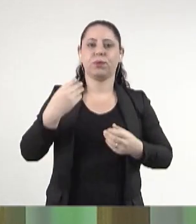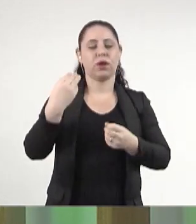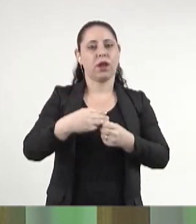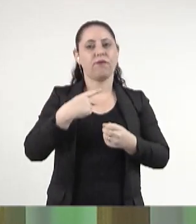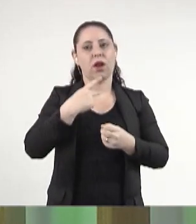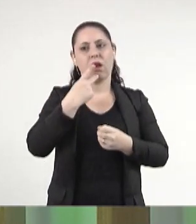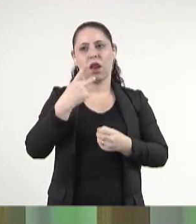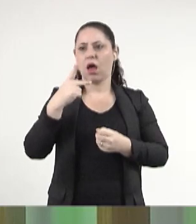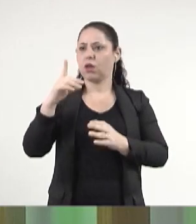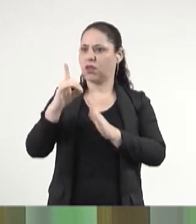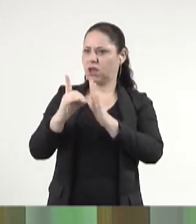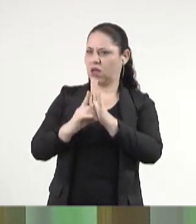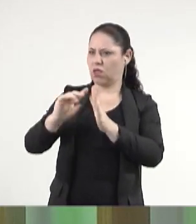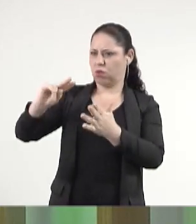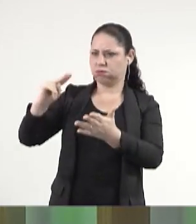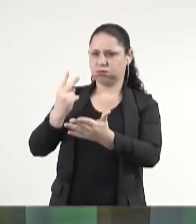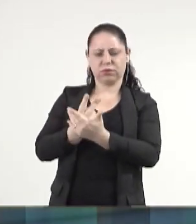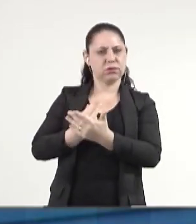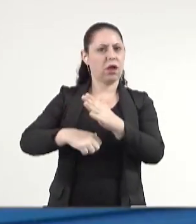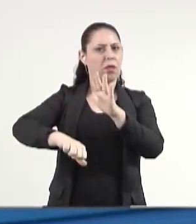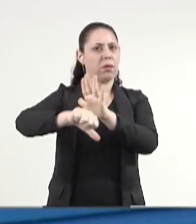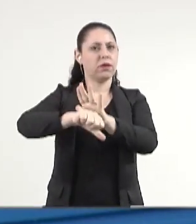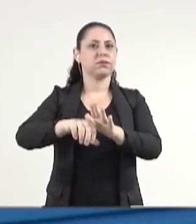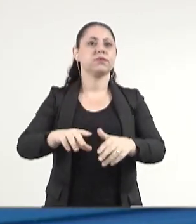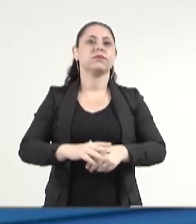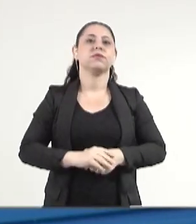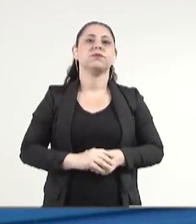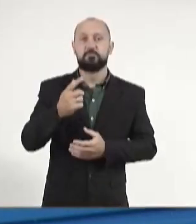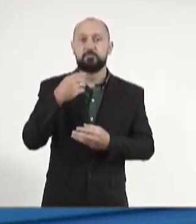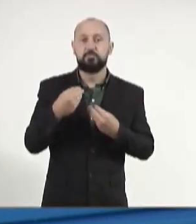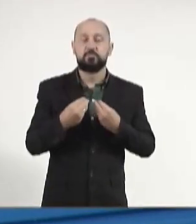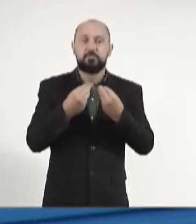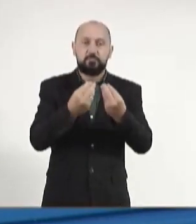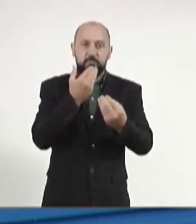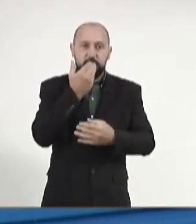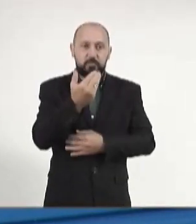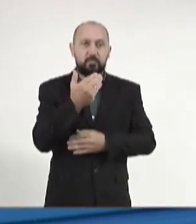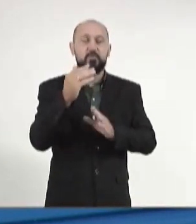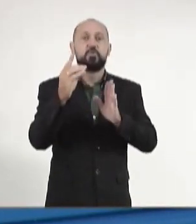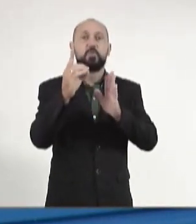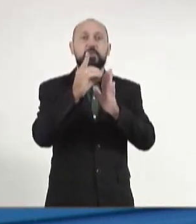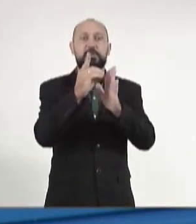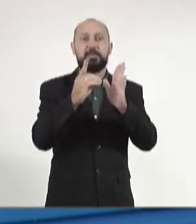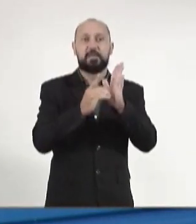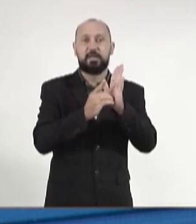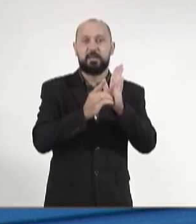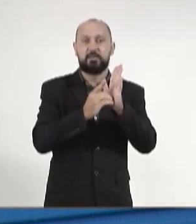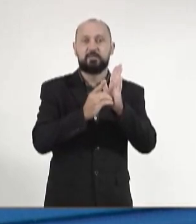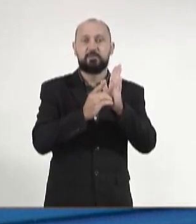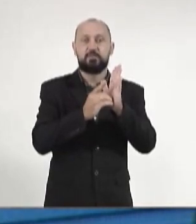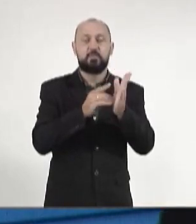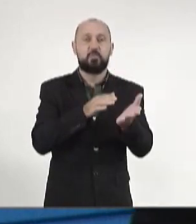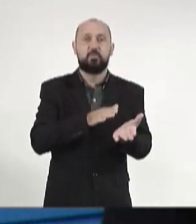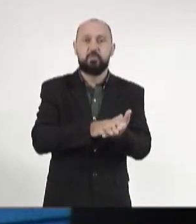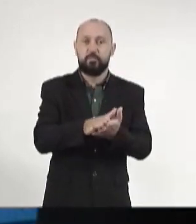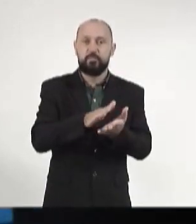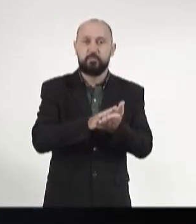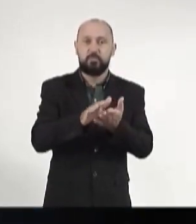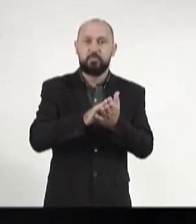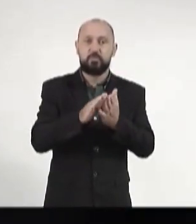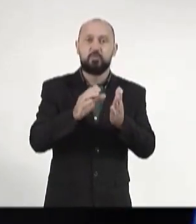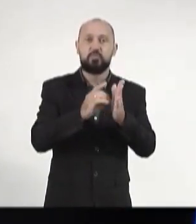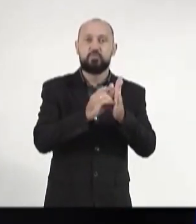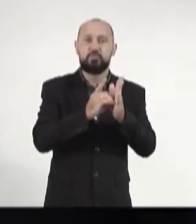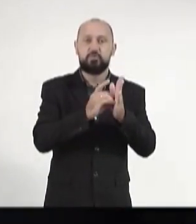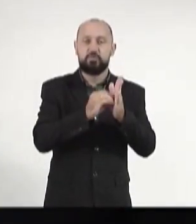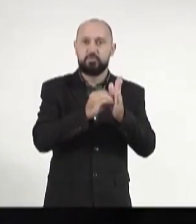que considera o decreto ilegal. É uma representação em razão de um decreto que foi publicado no